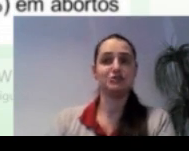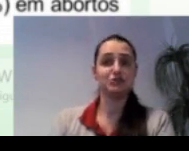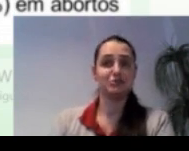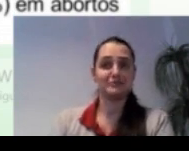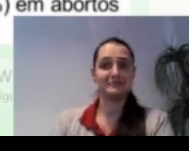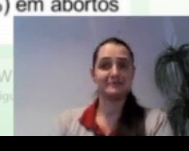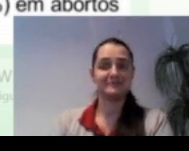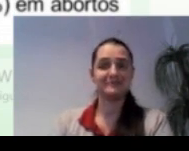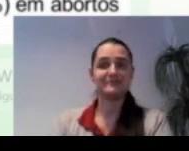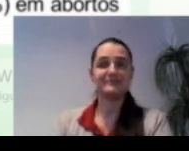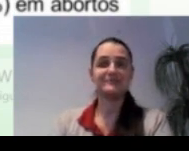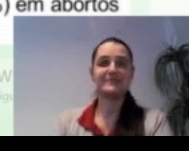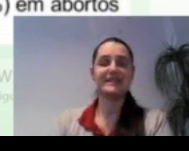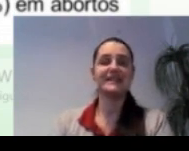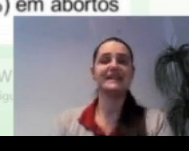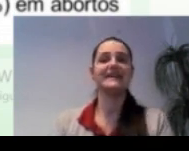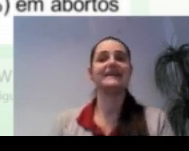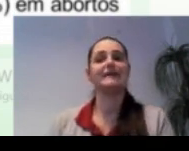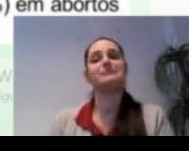cada cromossomo.